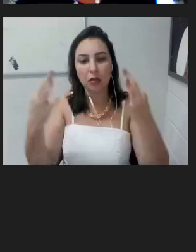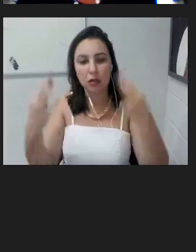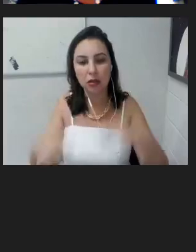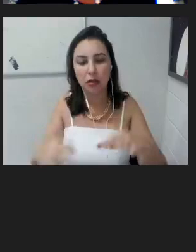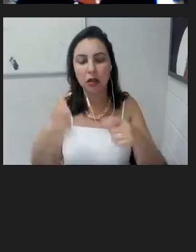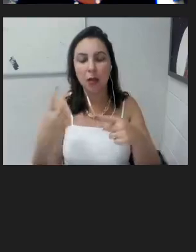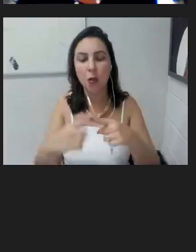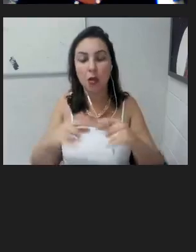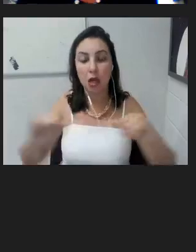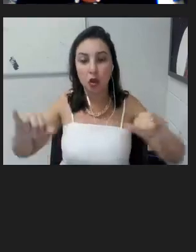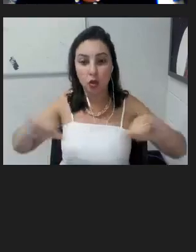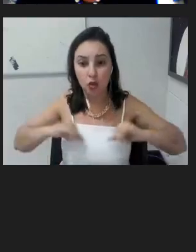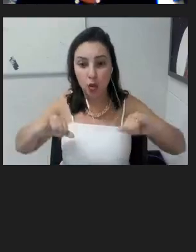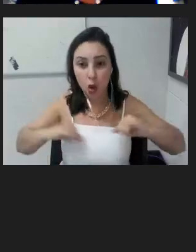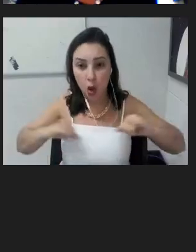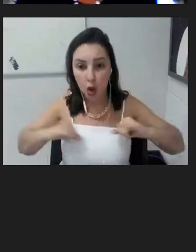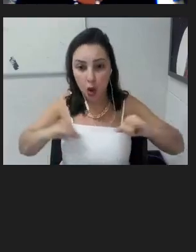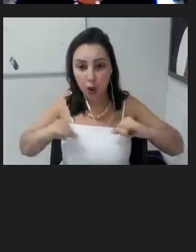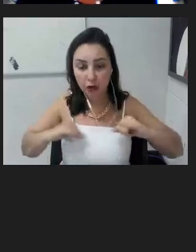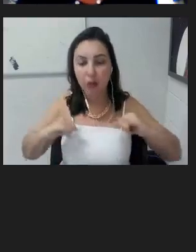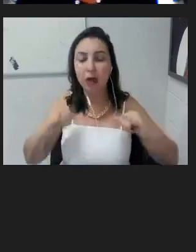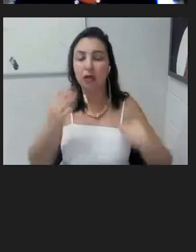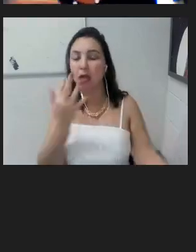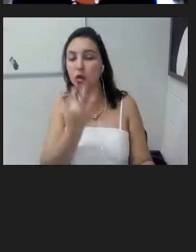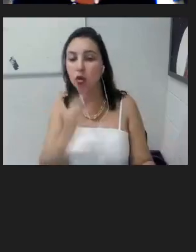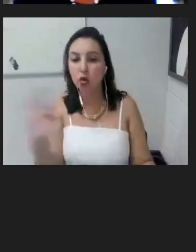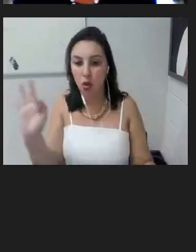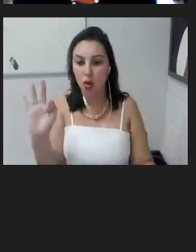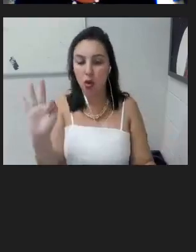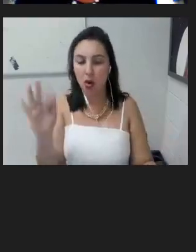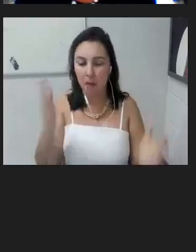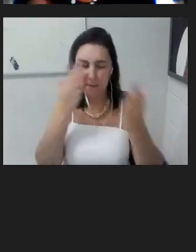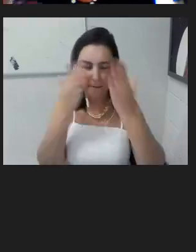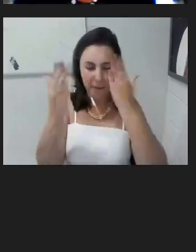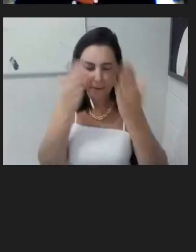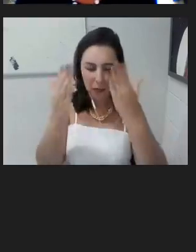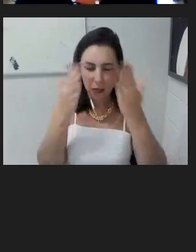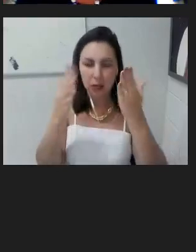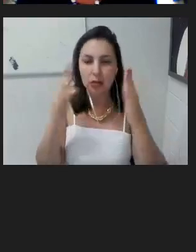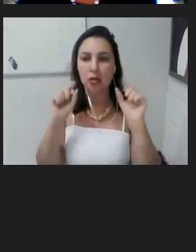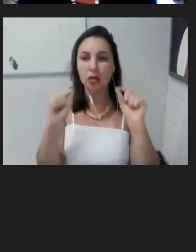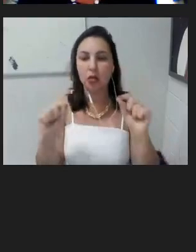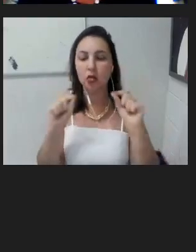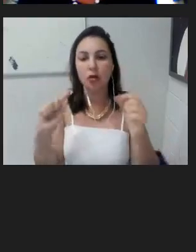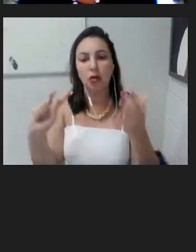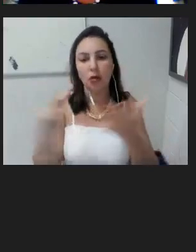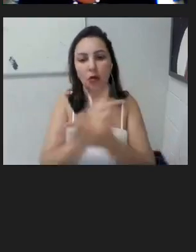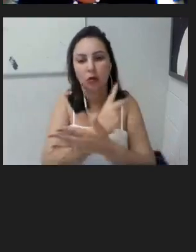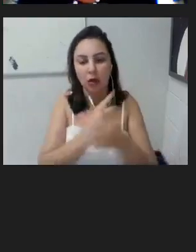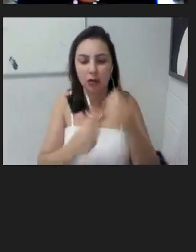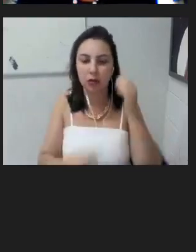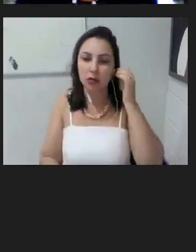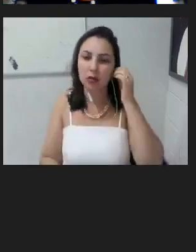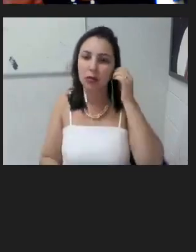sofrimento, esta dor psíquica que está se manifestando.